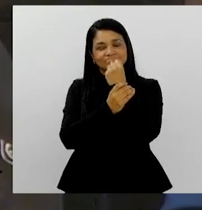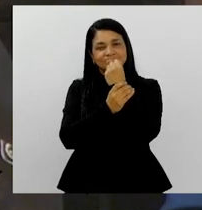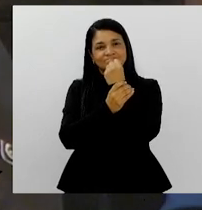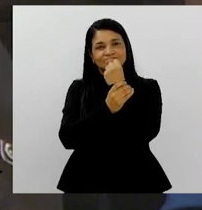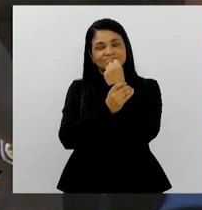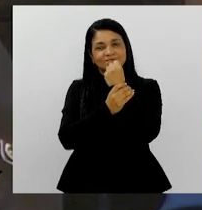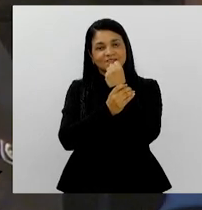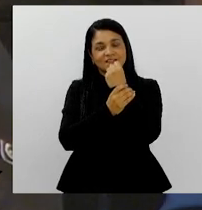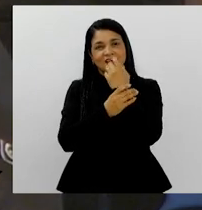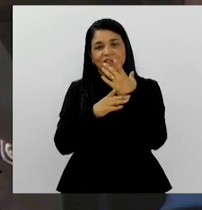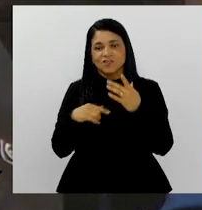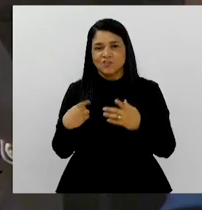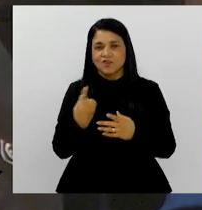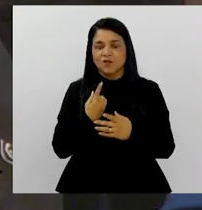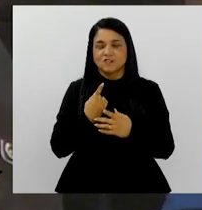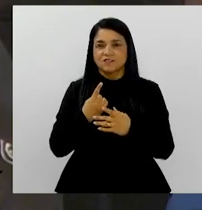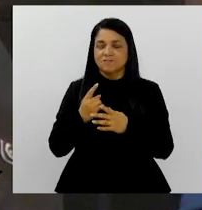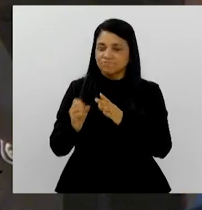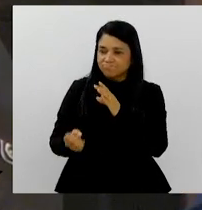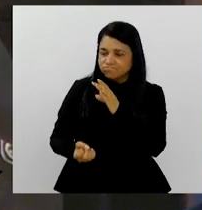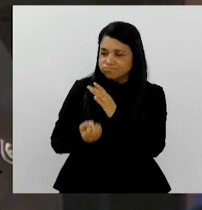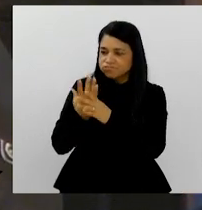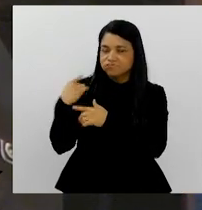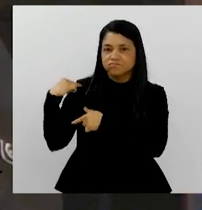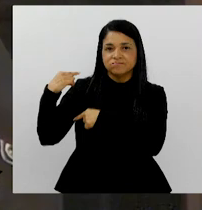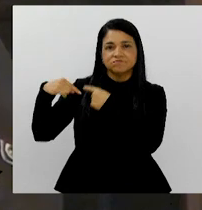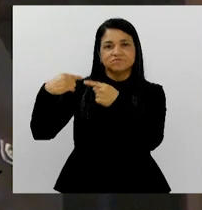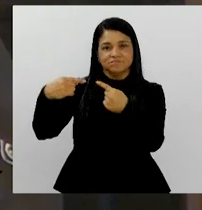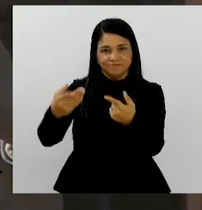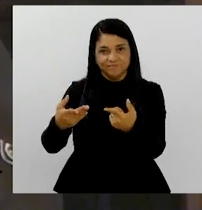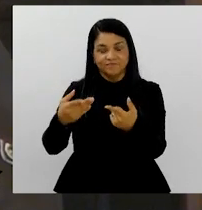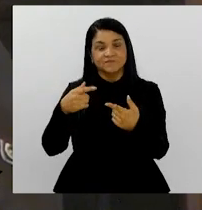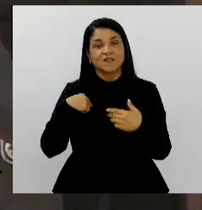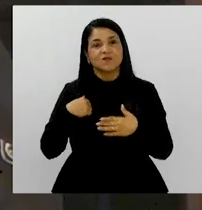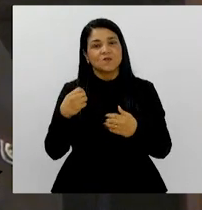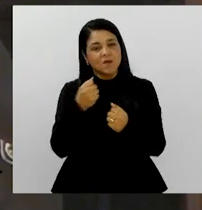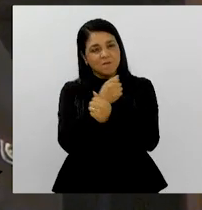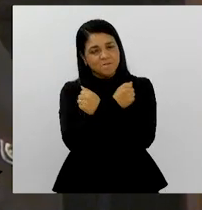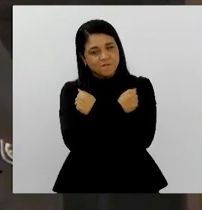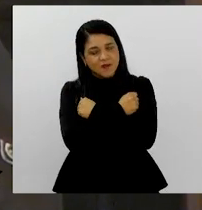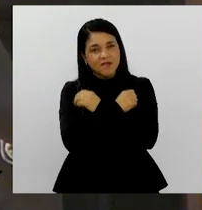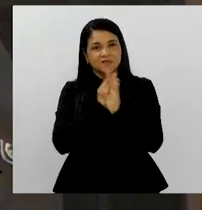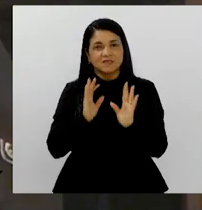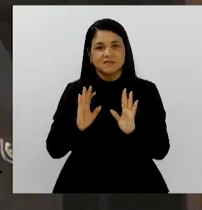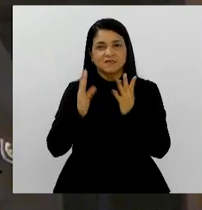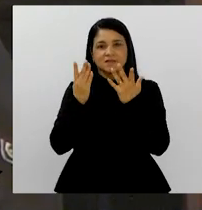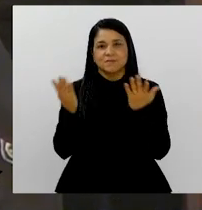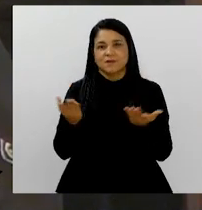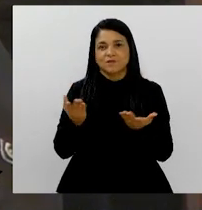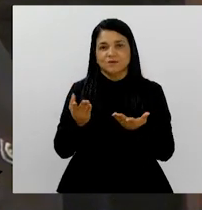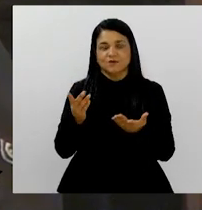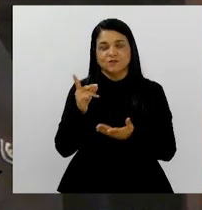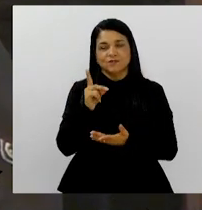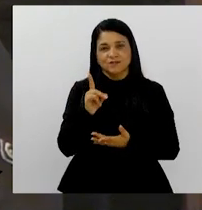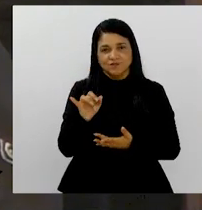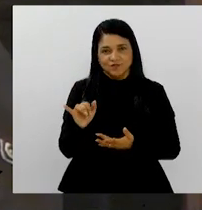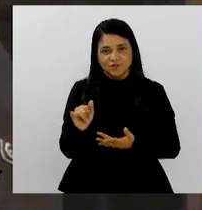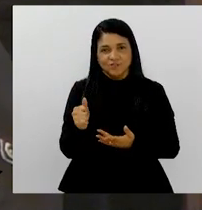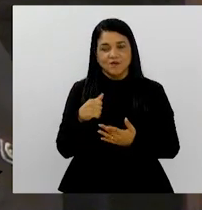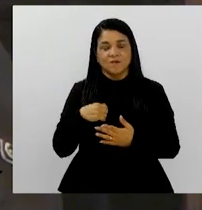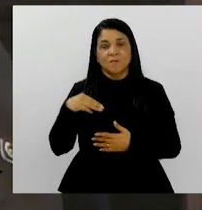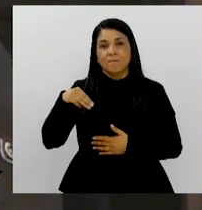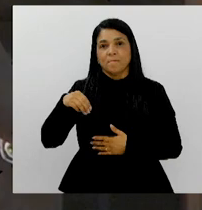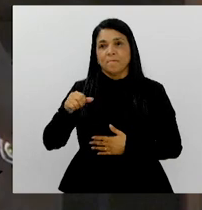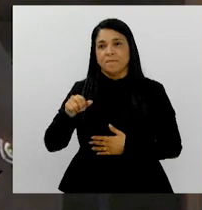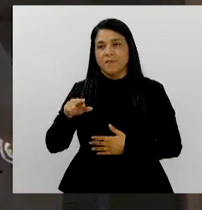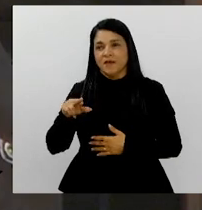raiz. Então, eu estou aqui para trazer esse abraço, para celebrar esse dia. Mariana, que nós